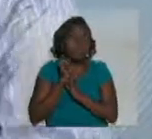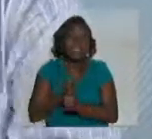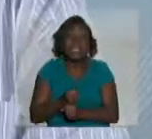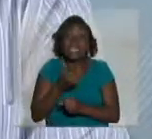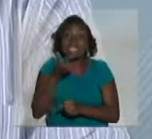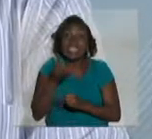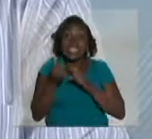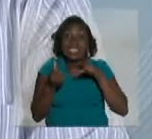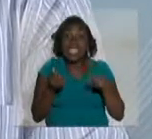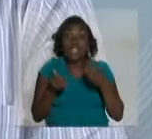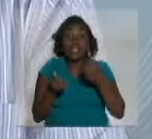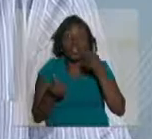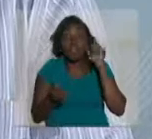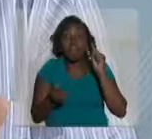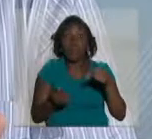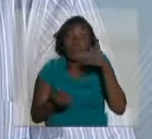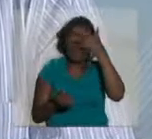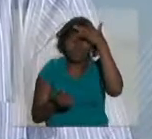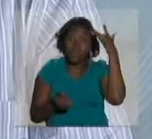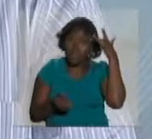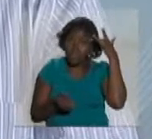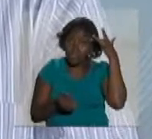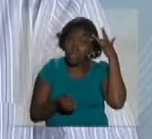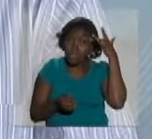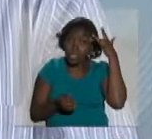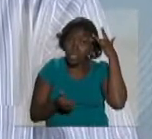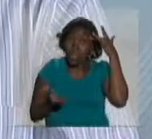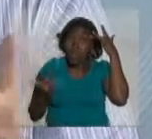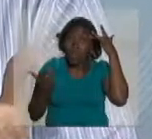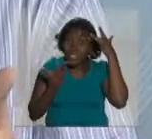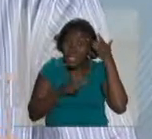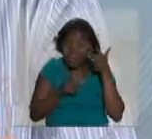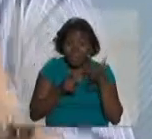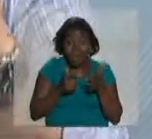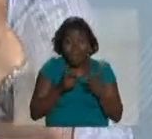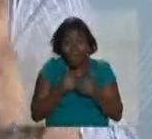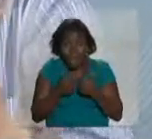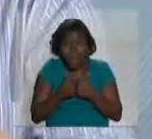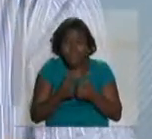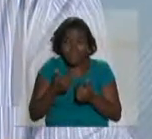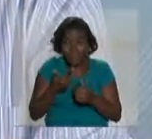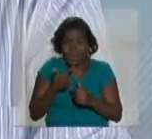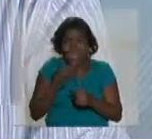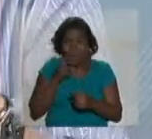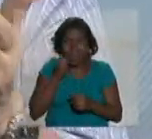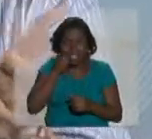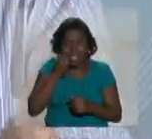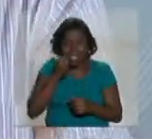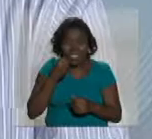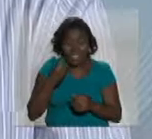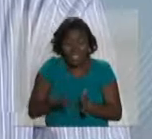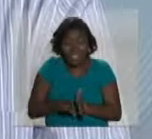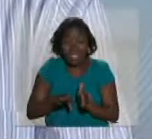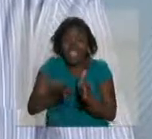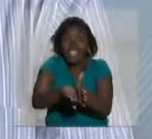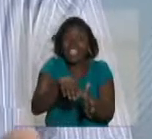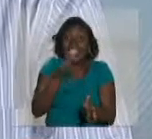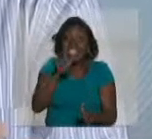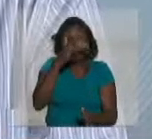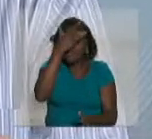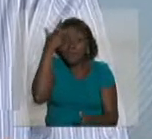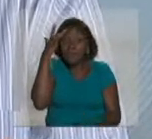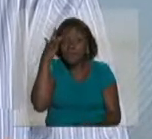6 a 12 mil pessoas. Conseguiríamos colocar um ônibus biarticulado, vai a 250, chegaríamos a 15 mil pessoas.